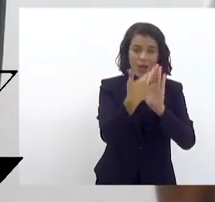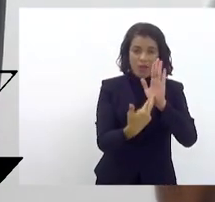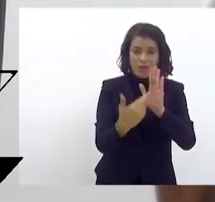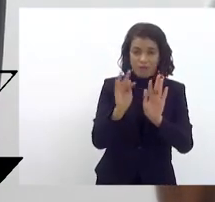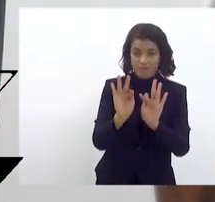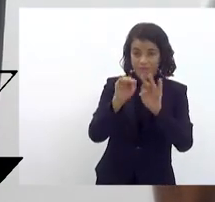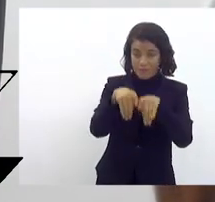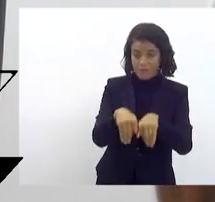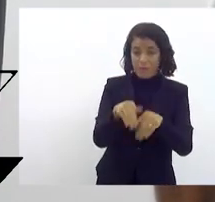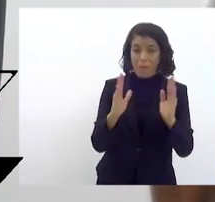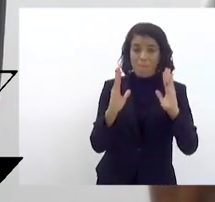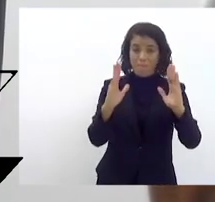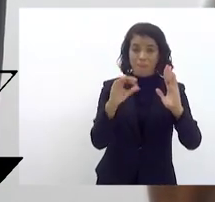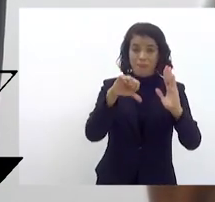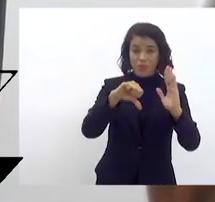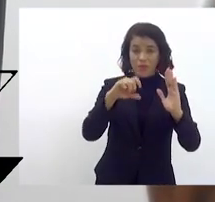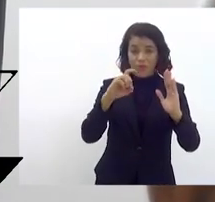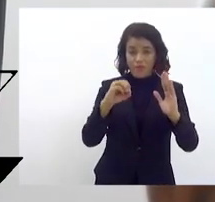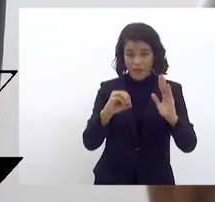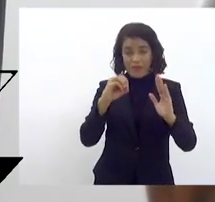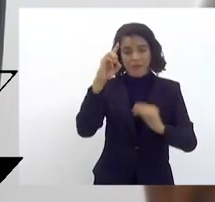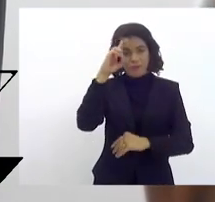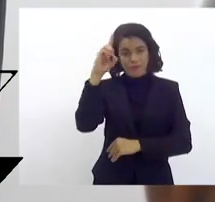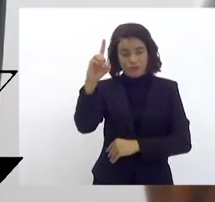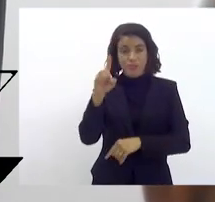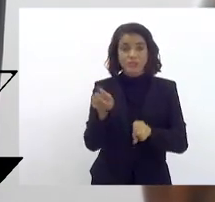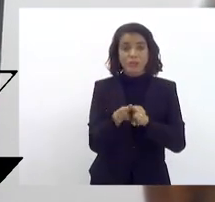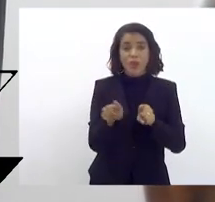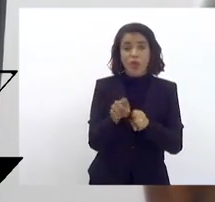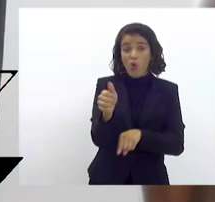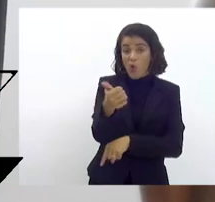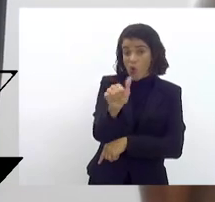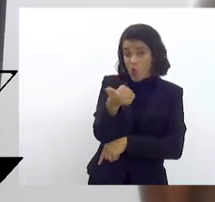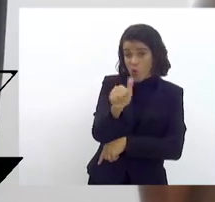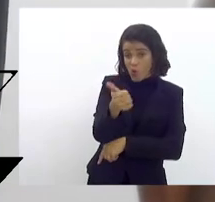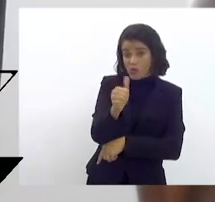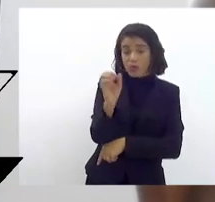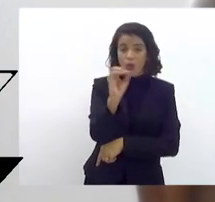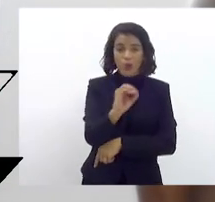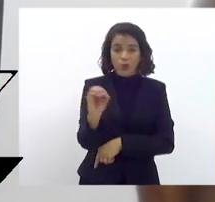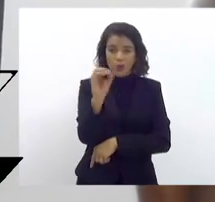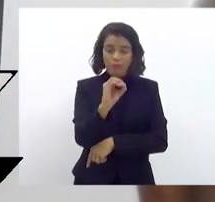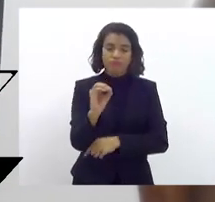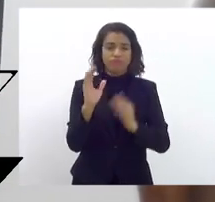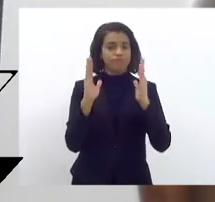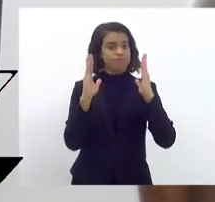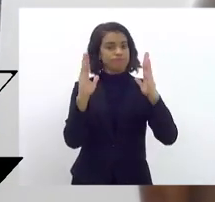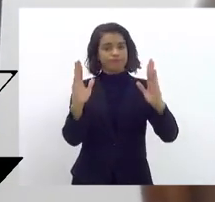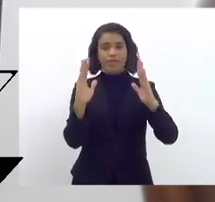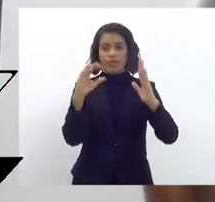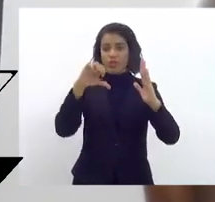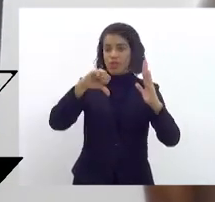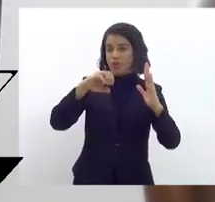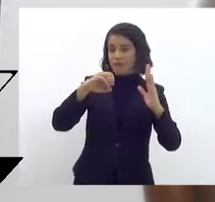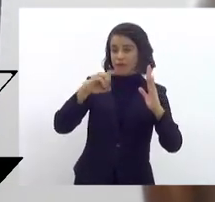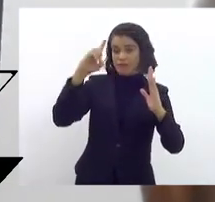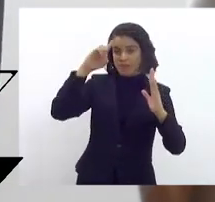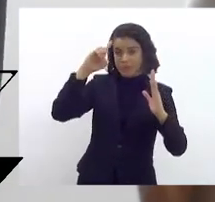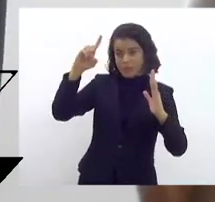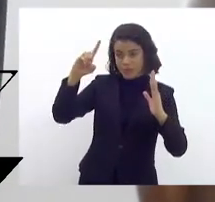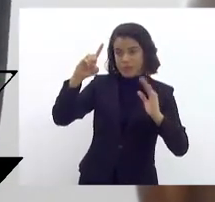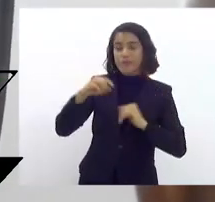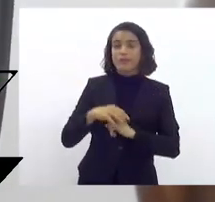um prazo de 90 dias e 11/10 encerramento cumprindo esse prazo de 90 dias é importante dizer